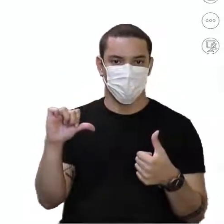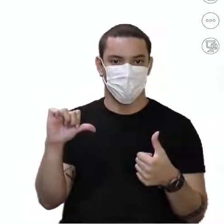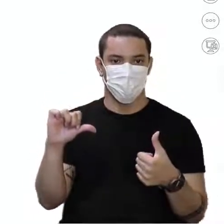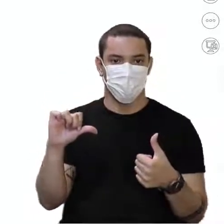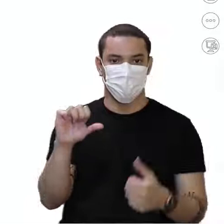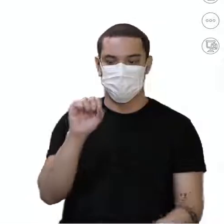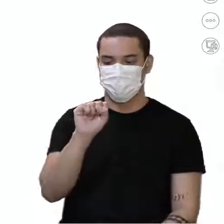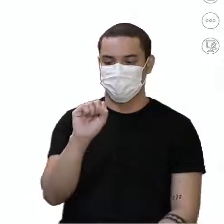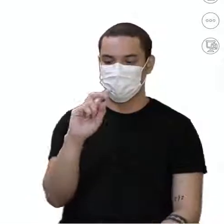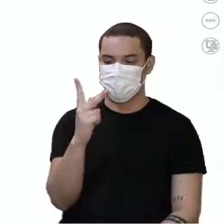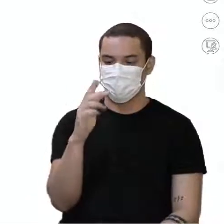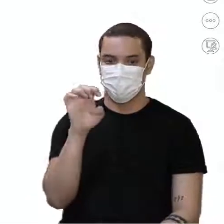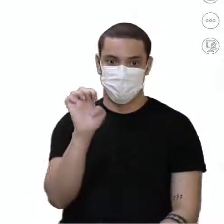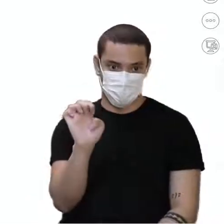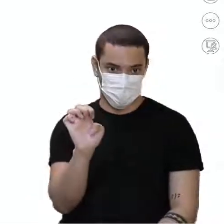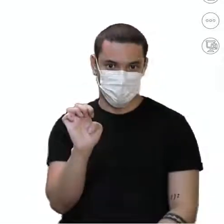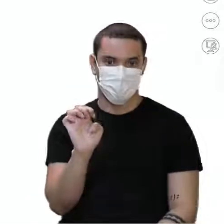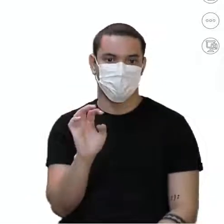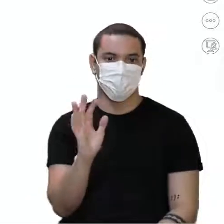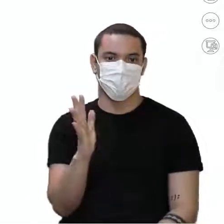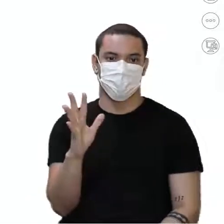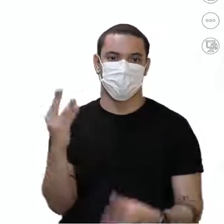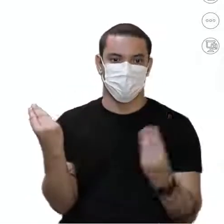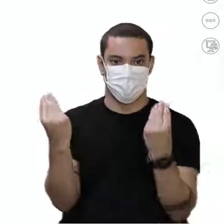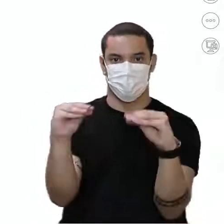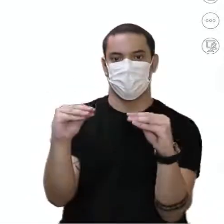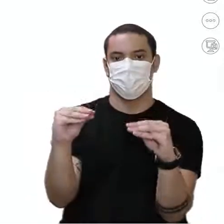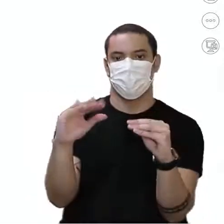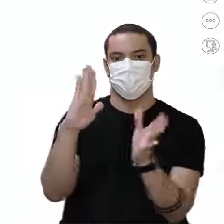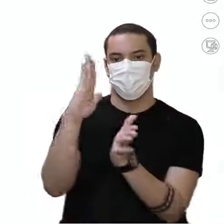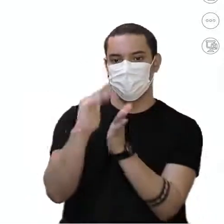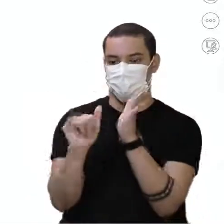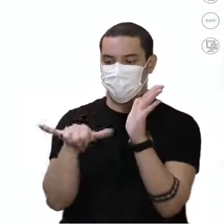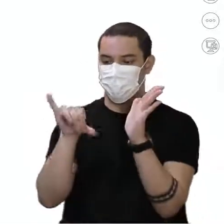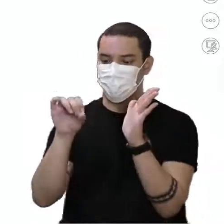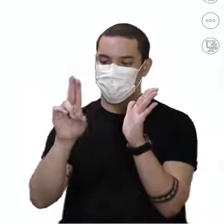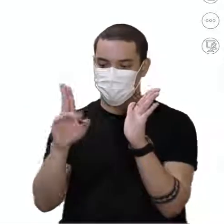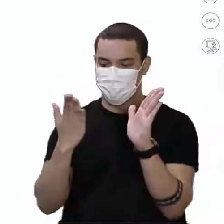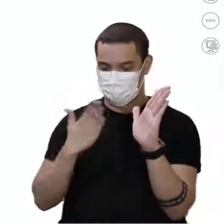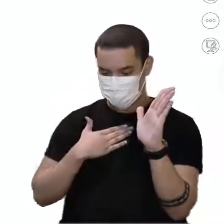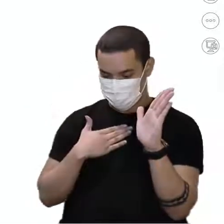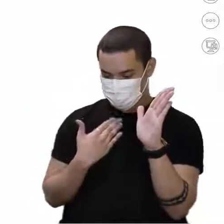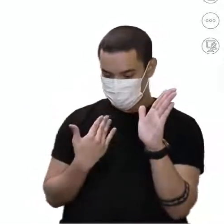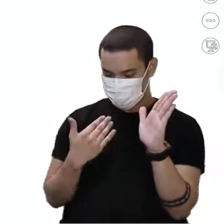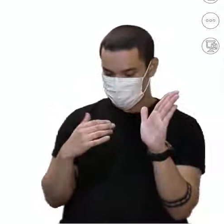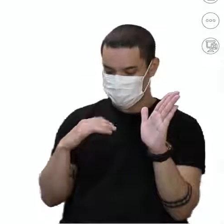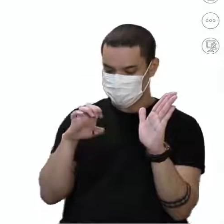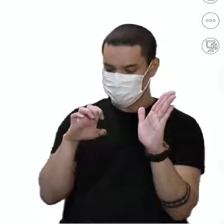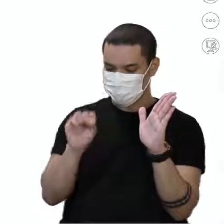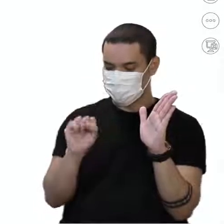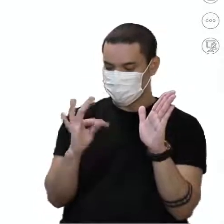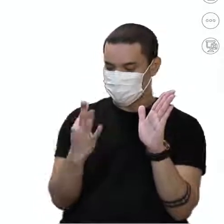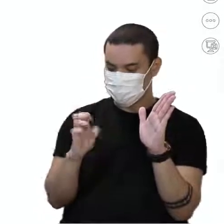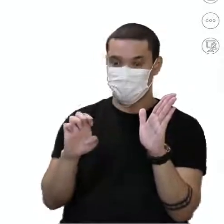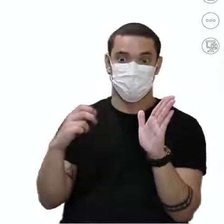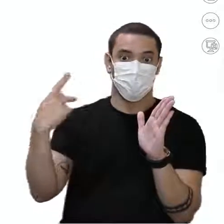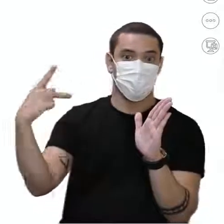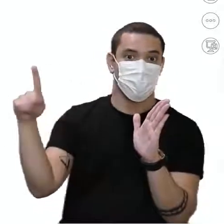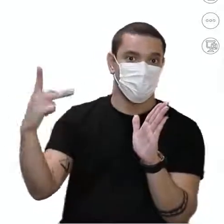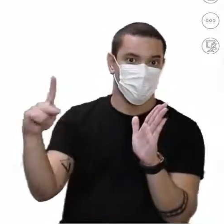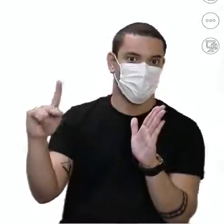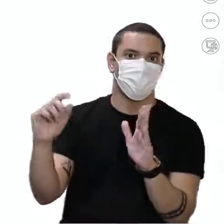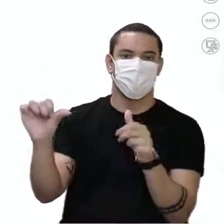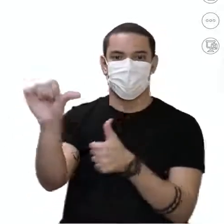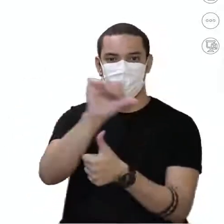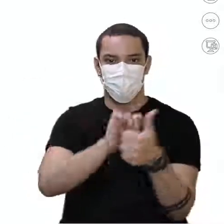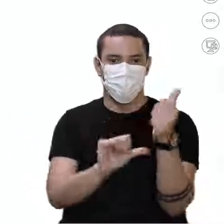been? Ou seja, ela já esteve, ela já foi, certo? Usamos a pergunta have you ever been para saber se